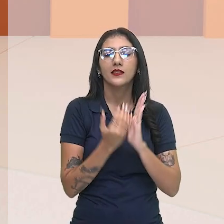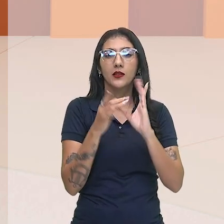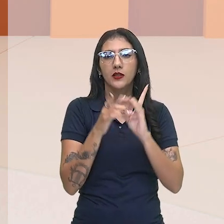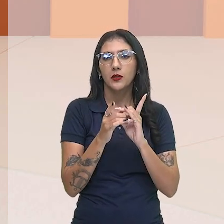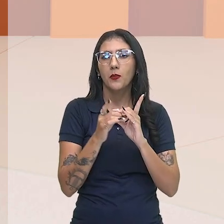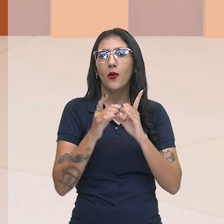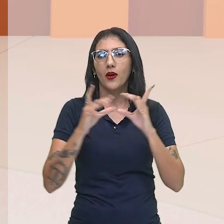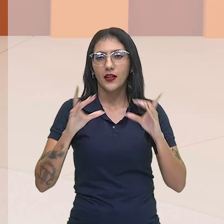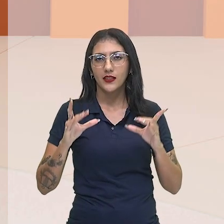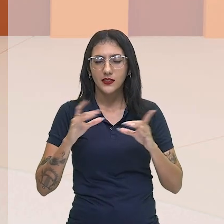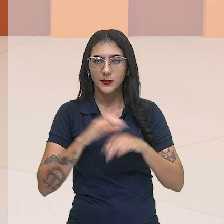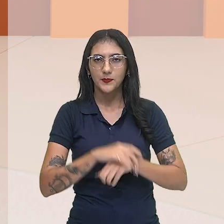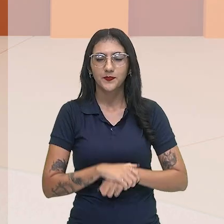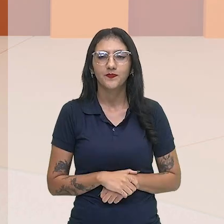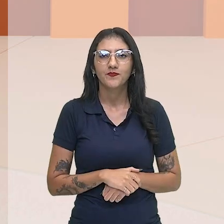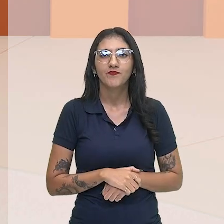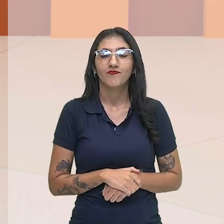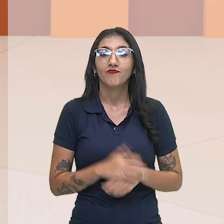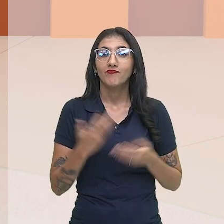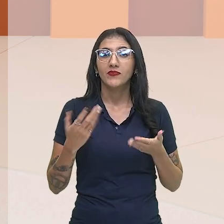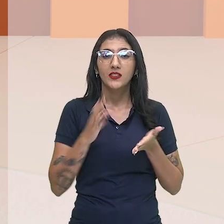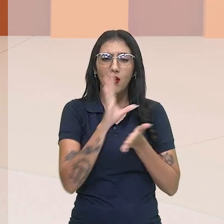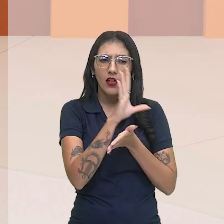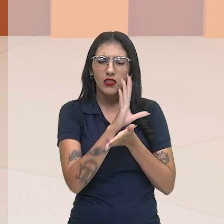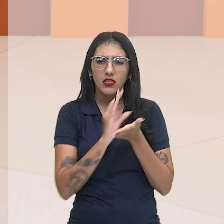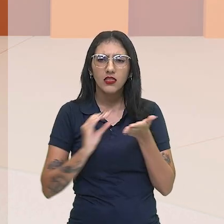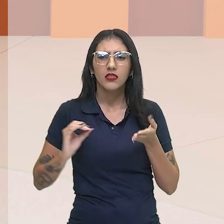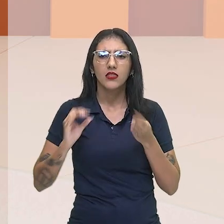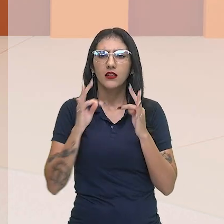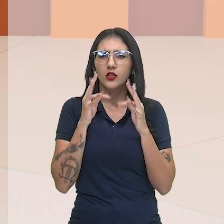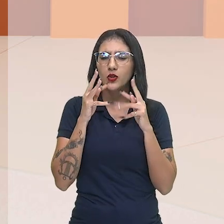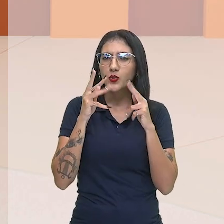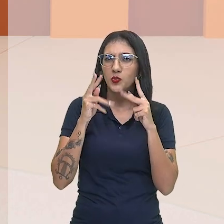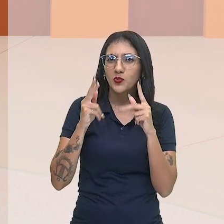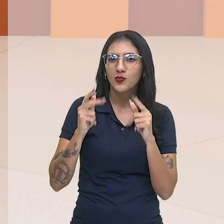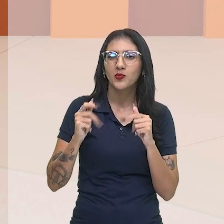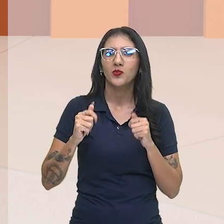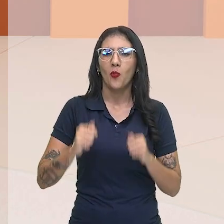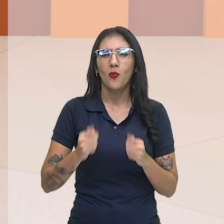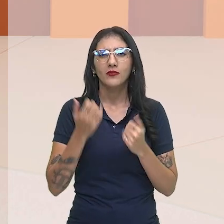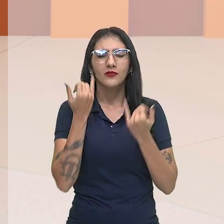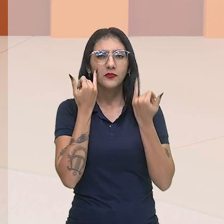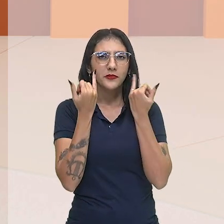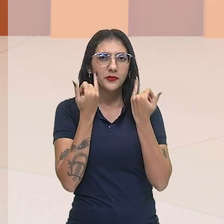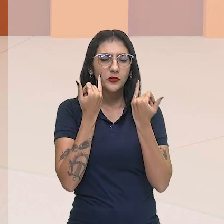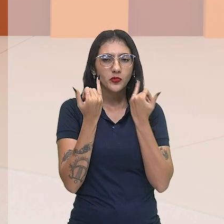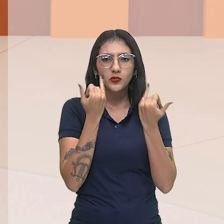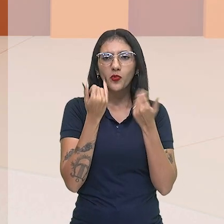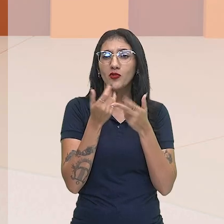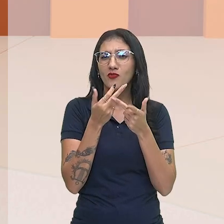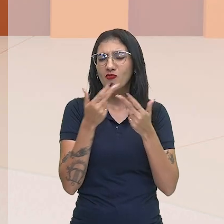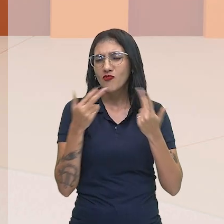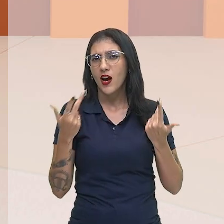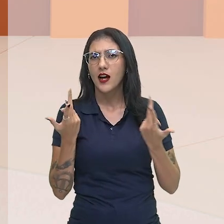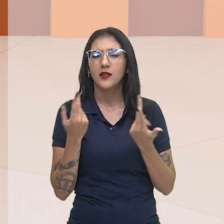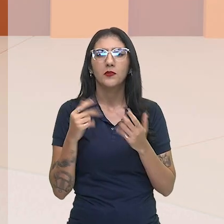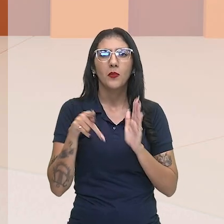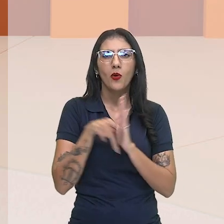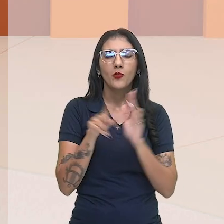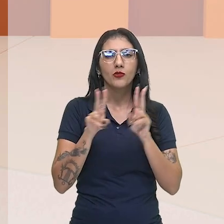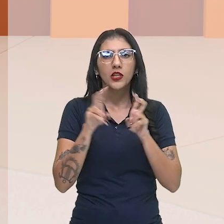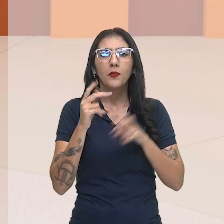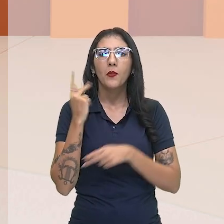caminha. Anotem, registrem, façam a sua participação política dentro